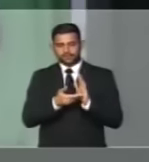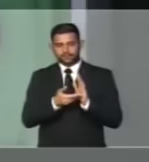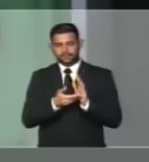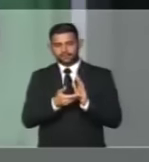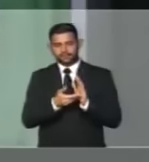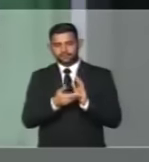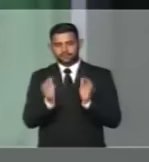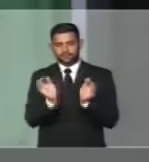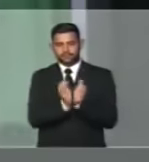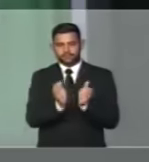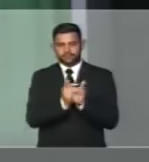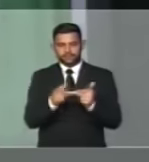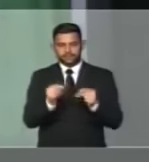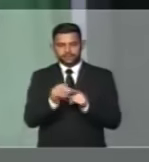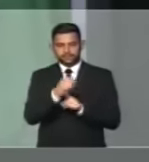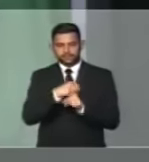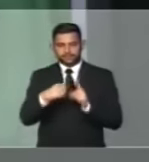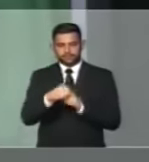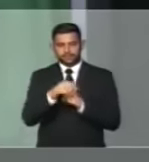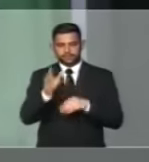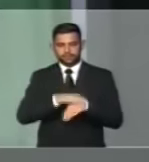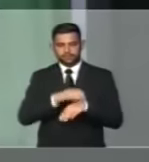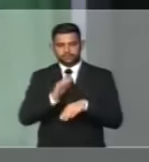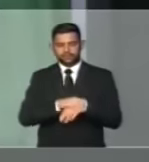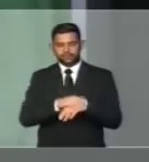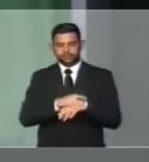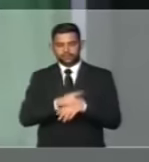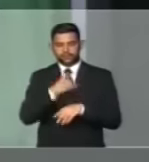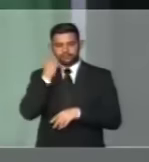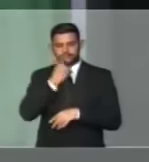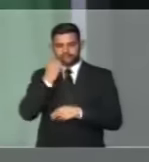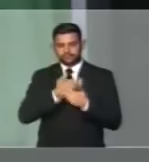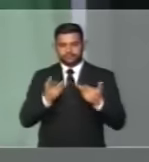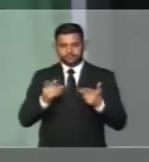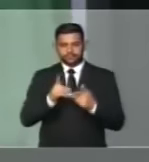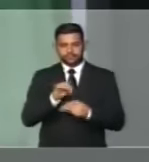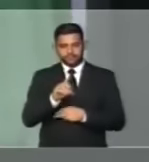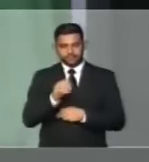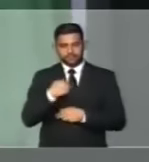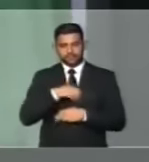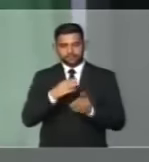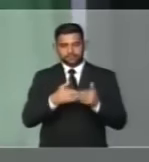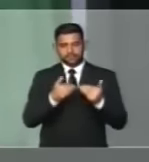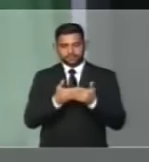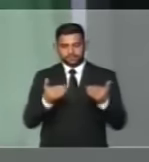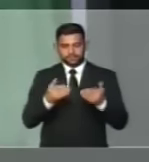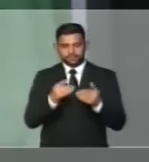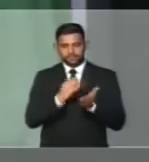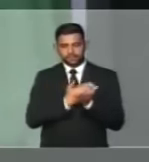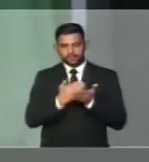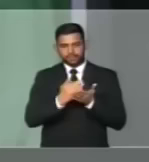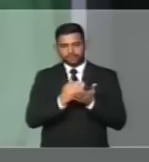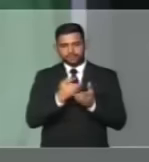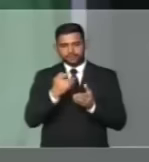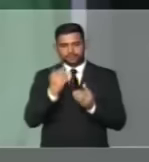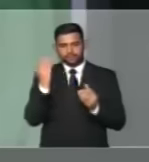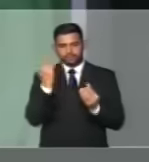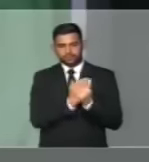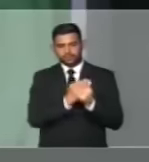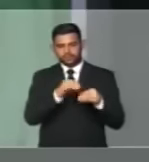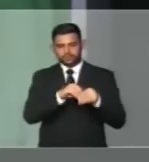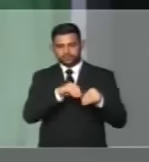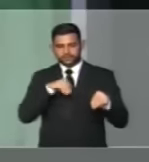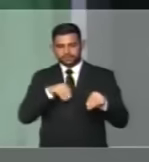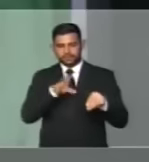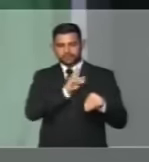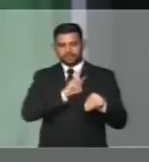uma movimentação da sociedade por muitos senhores parlamentares que pediam o início de um processo de